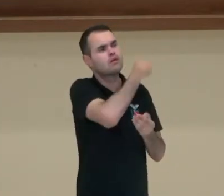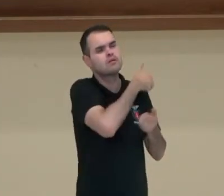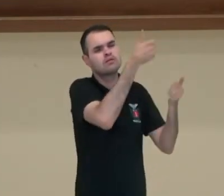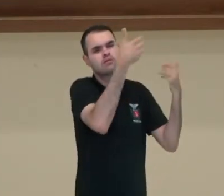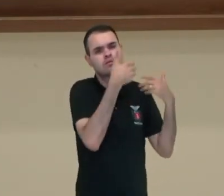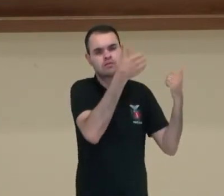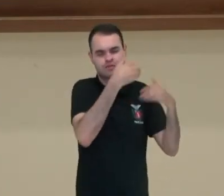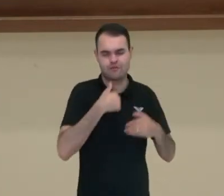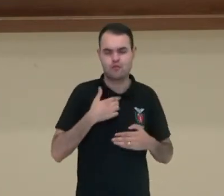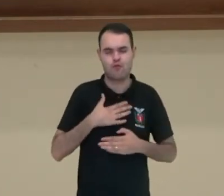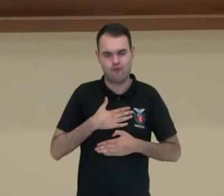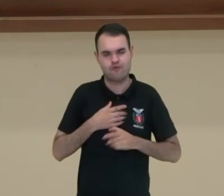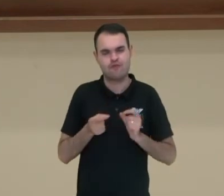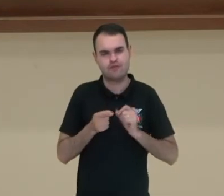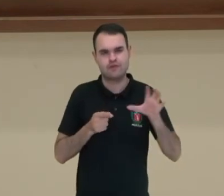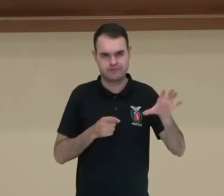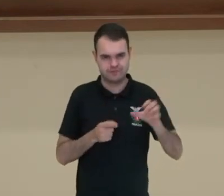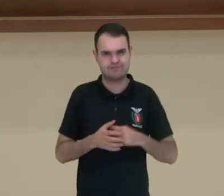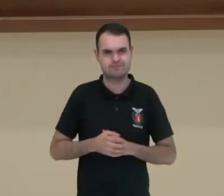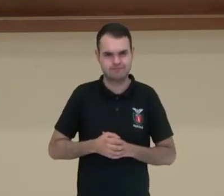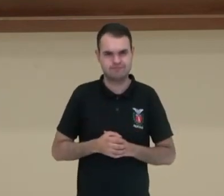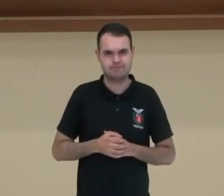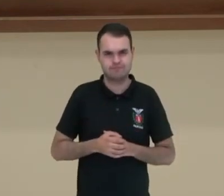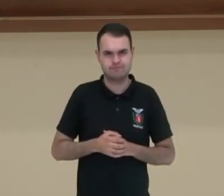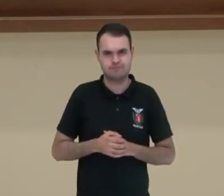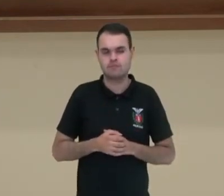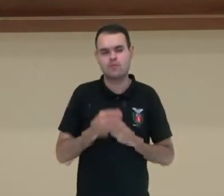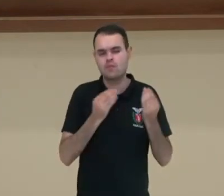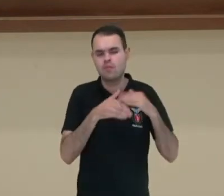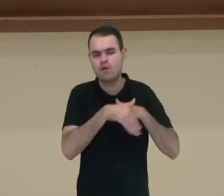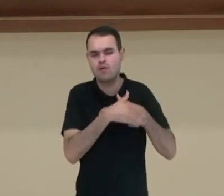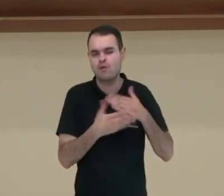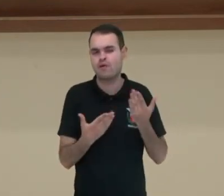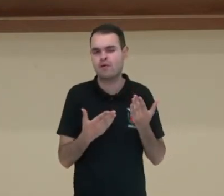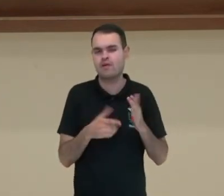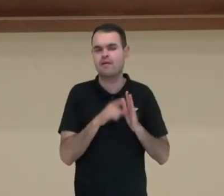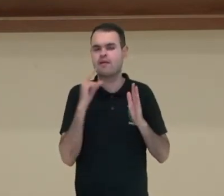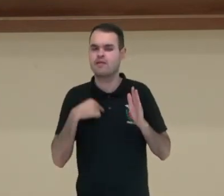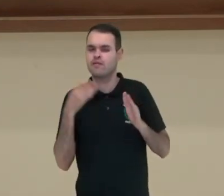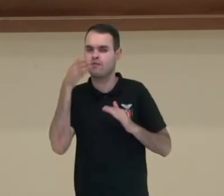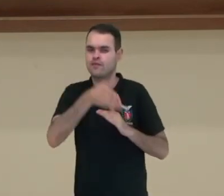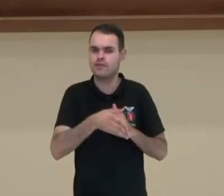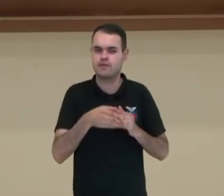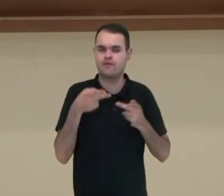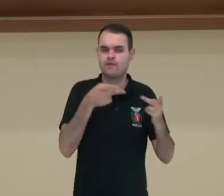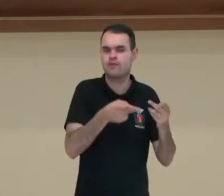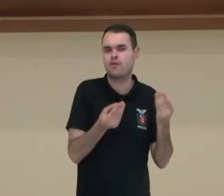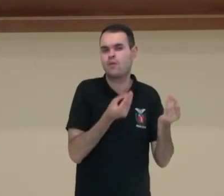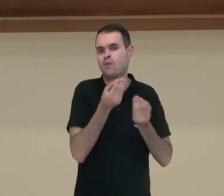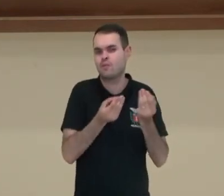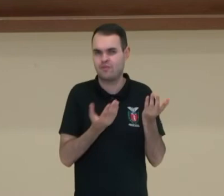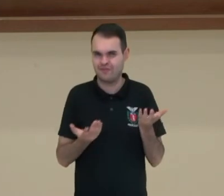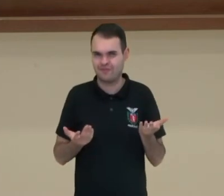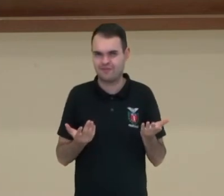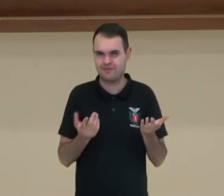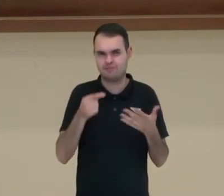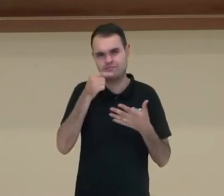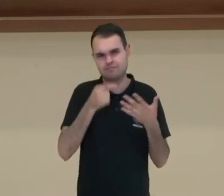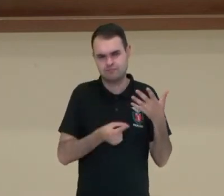era. Eu gosto de fazer esse tipo de atividades assim. Como é que era a rua, antes de eu morar, eu nem vivia ali ainda.